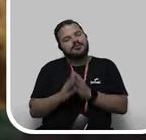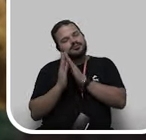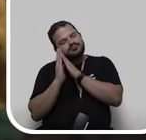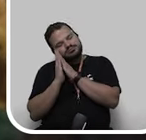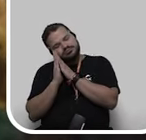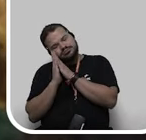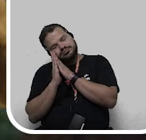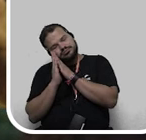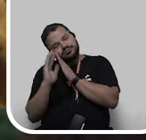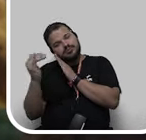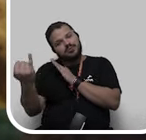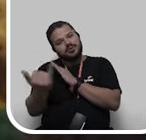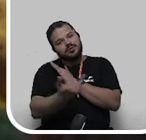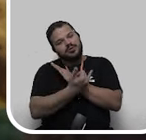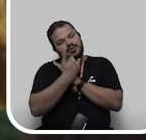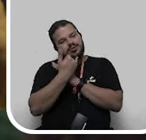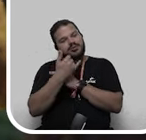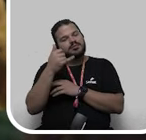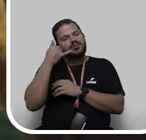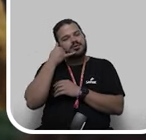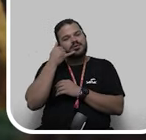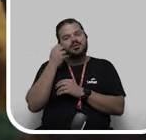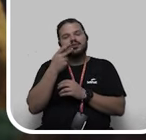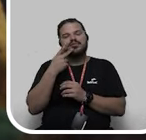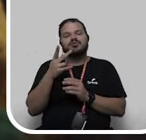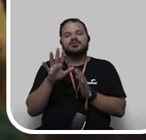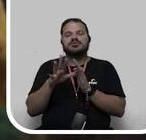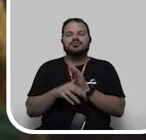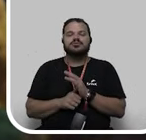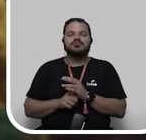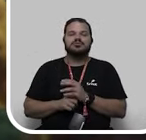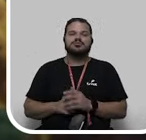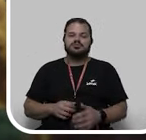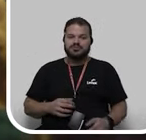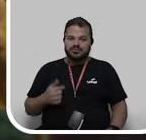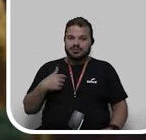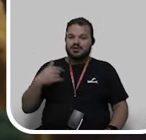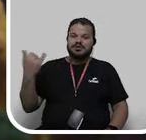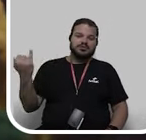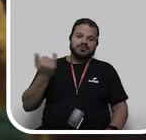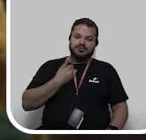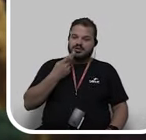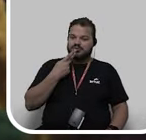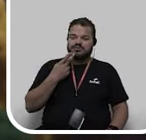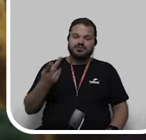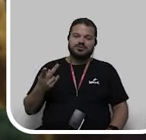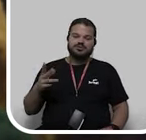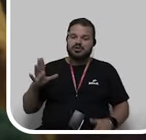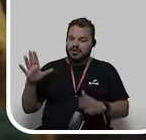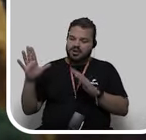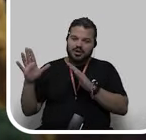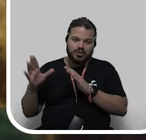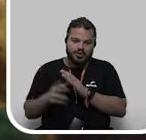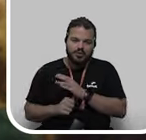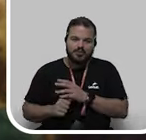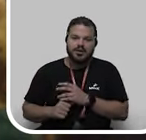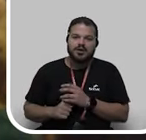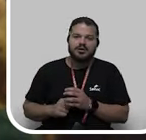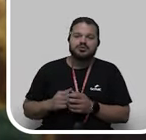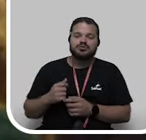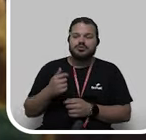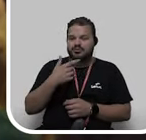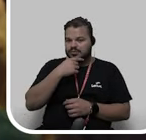eu recebi uma ligação do fraudador, do criminoso, dizendo que tinha sequestrado a minha filha. E tinha